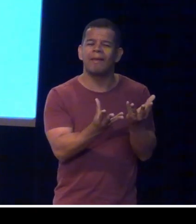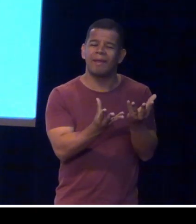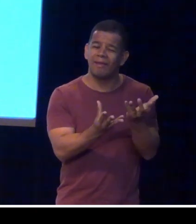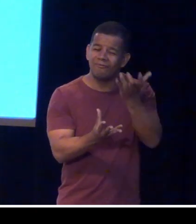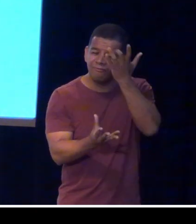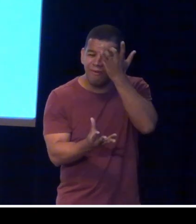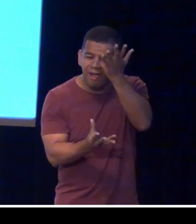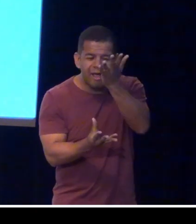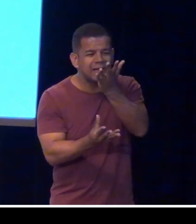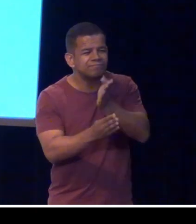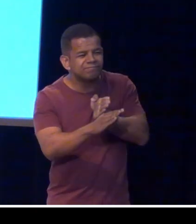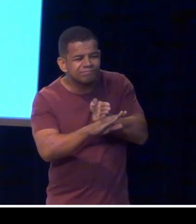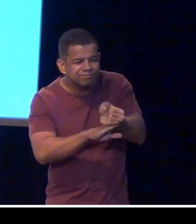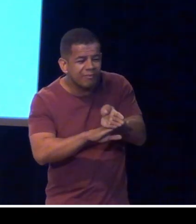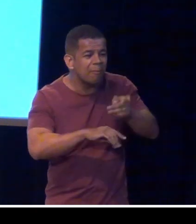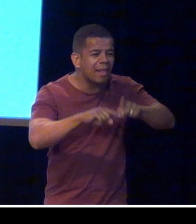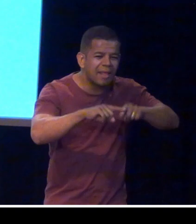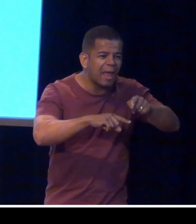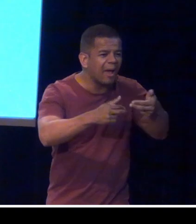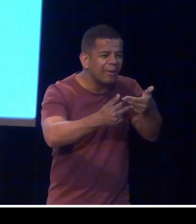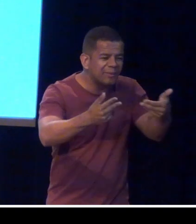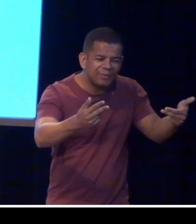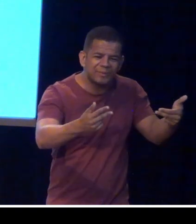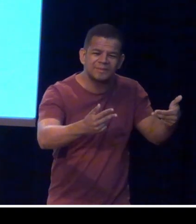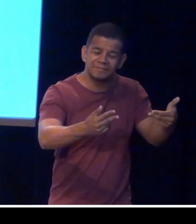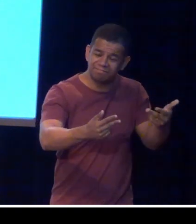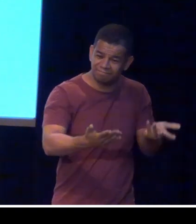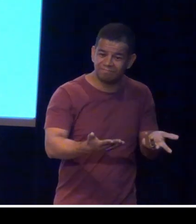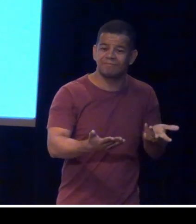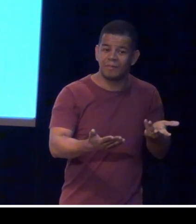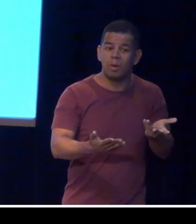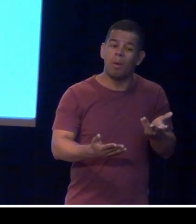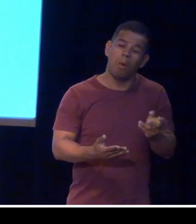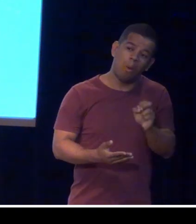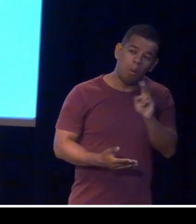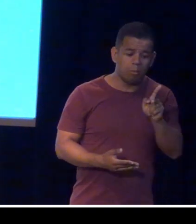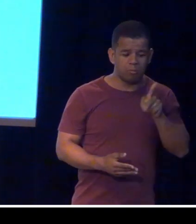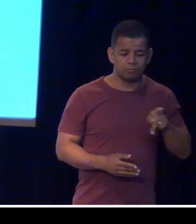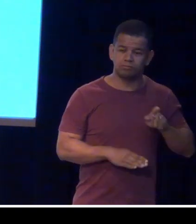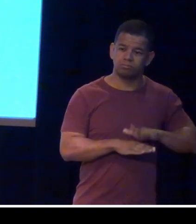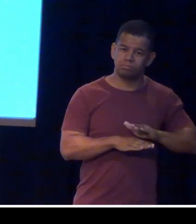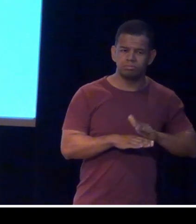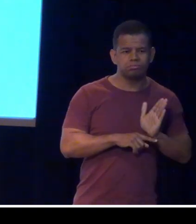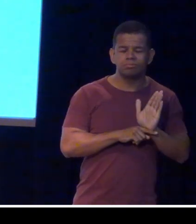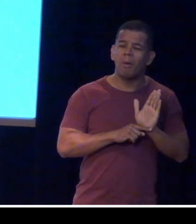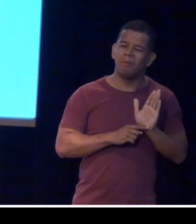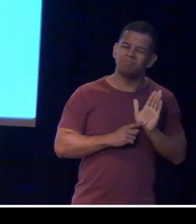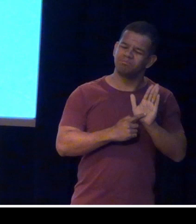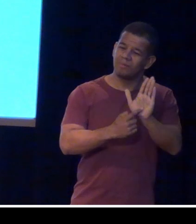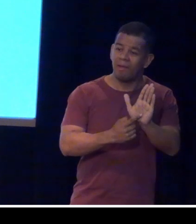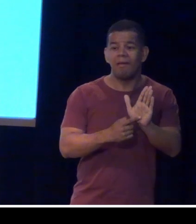e a disponibilização de todo o material, o mostrado pelo professor e o construído pelos